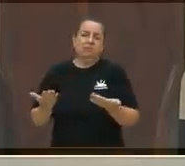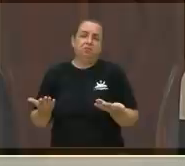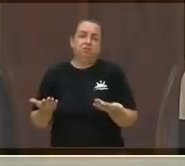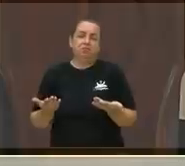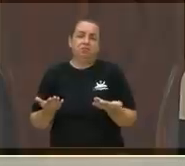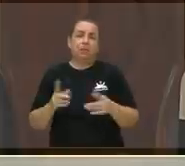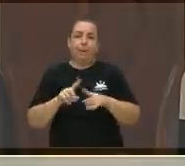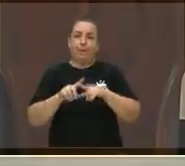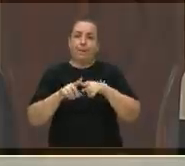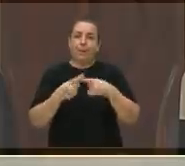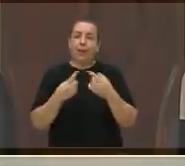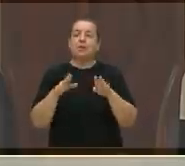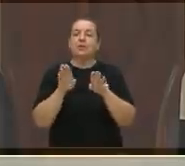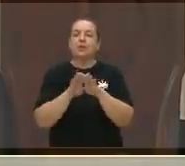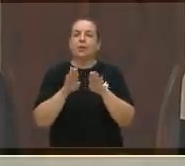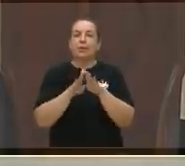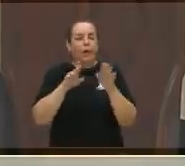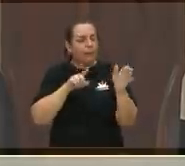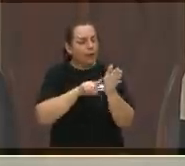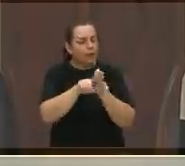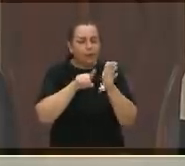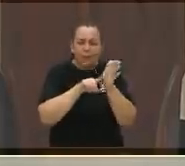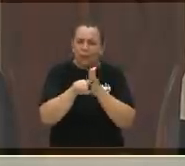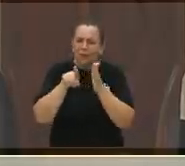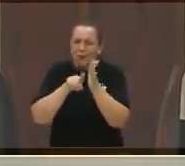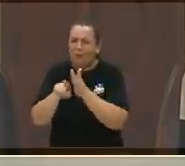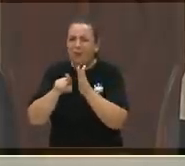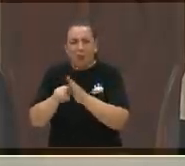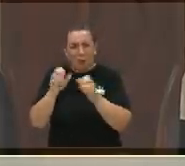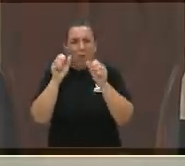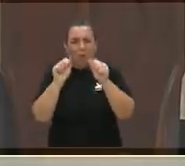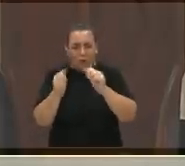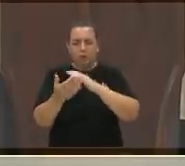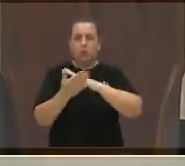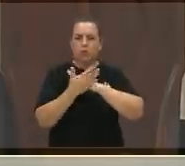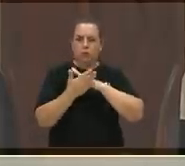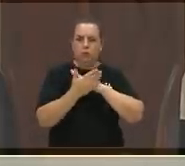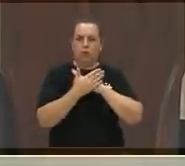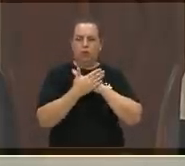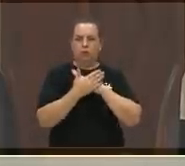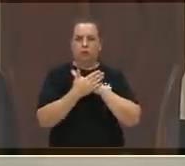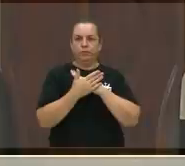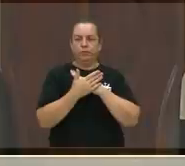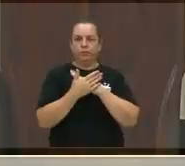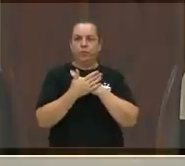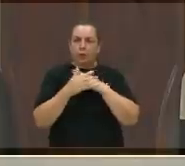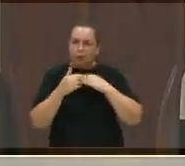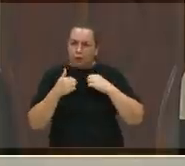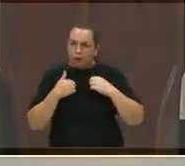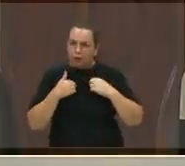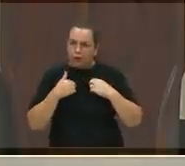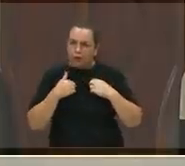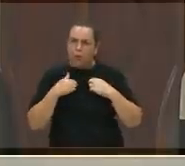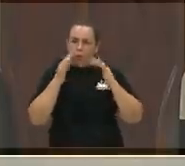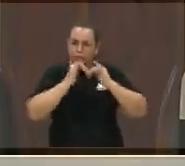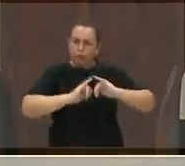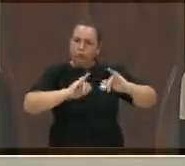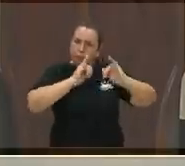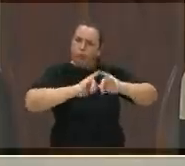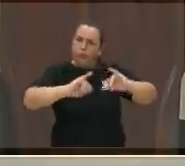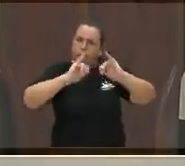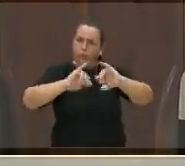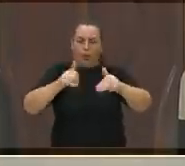ah mas vou outro lado perguntas que podem nos ajudar e eu por acaso propague